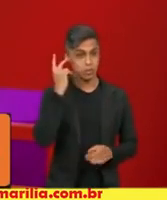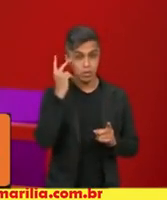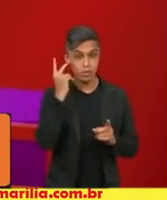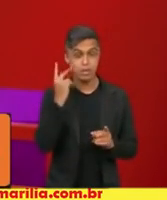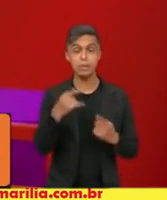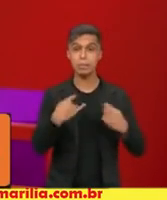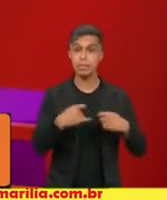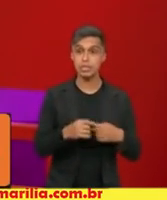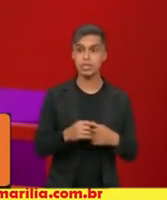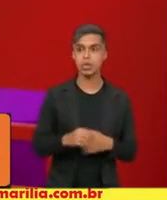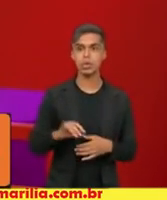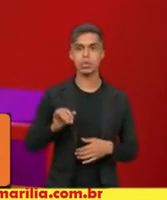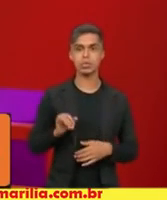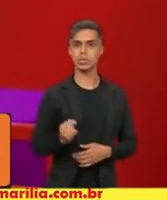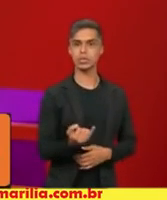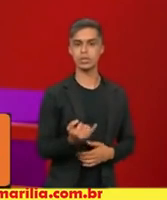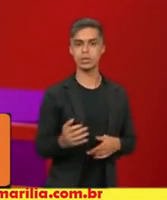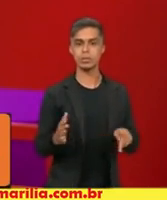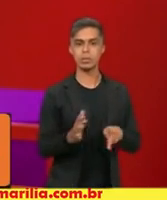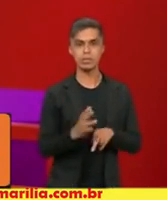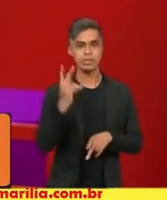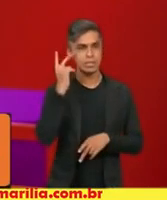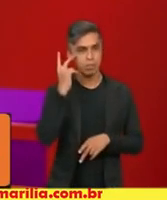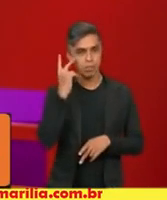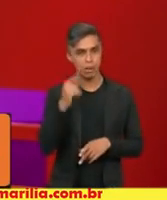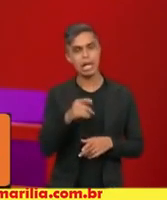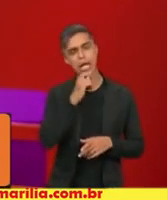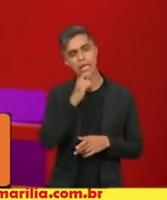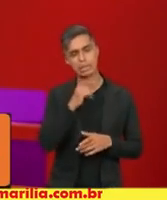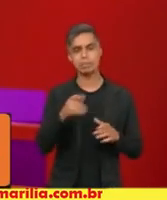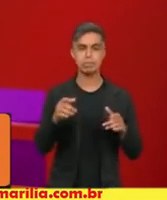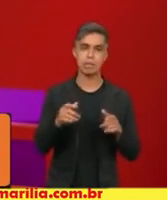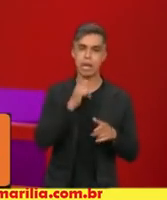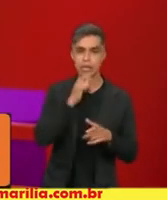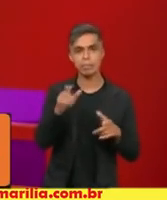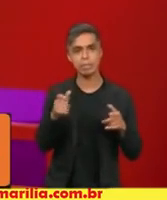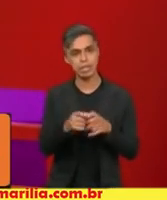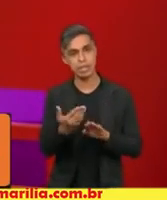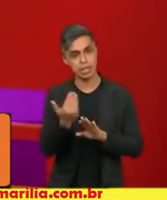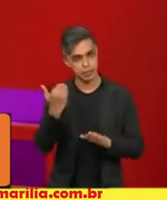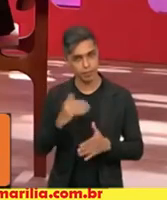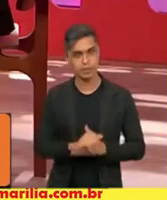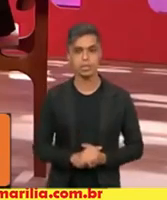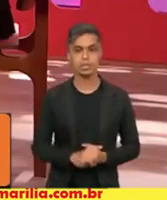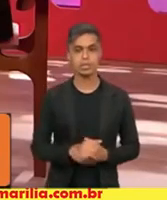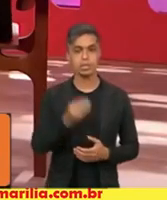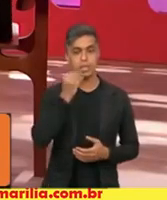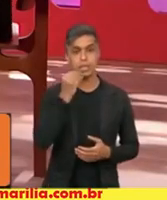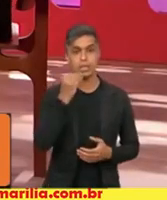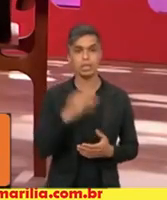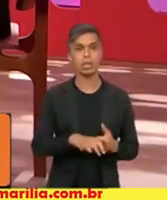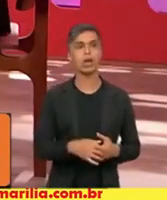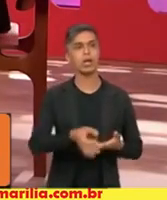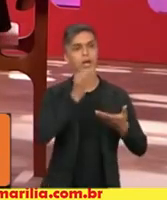se valer do orçamento da, então, província de São Paulo, que era pequeno, evidentemente, para levar adiante a expansão da fronteira agrícola cafeira